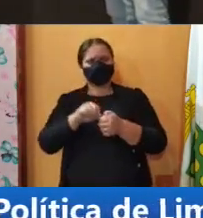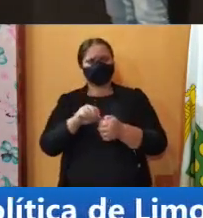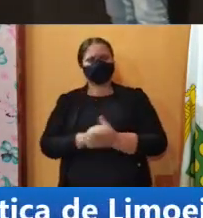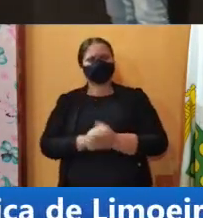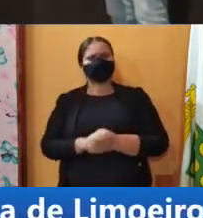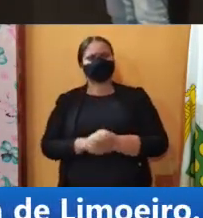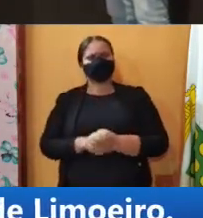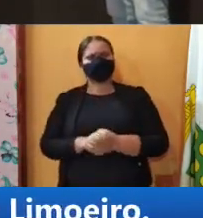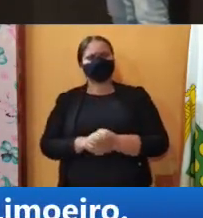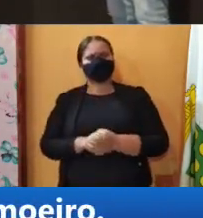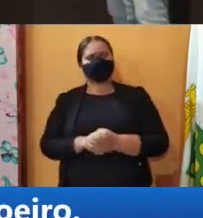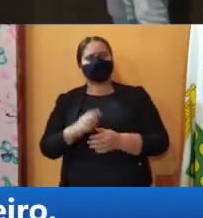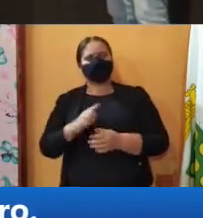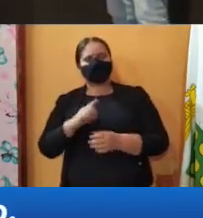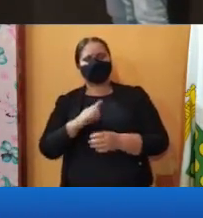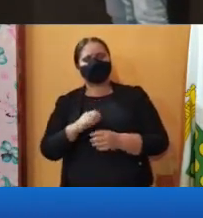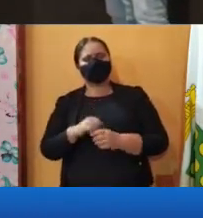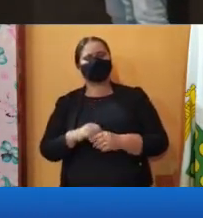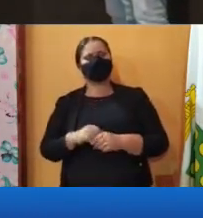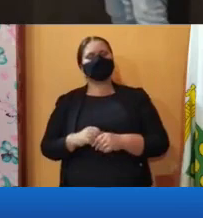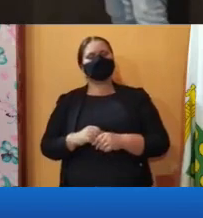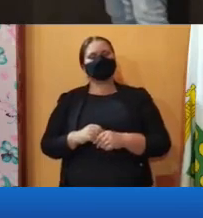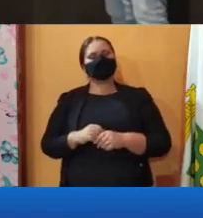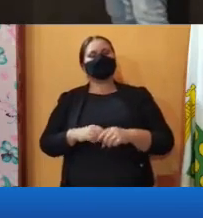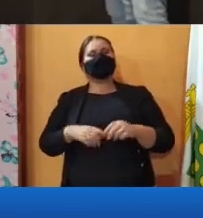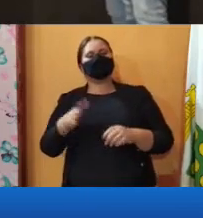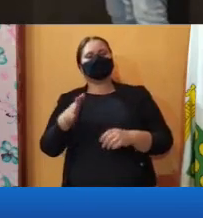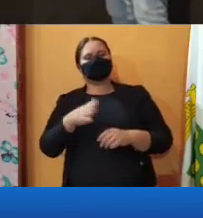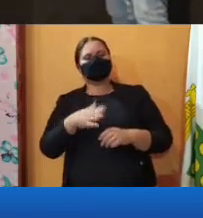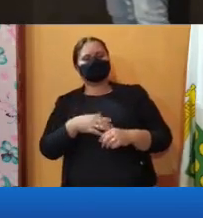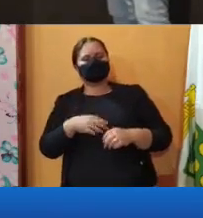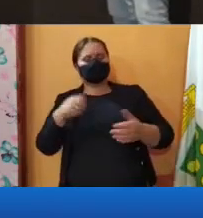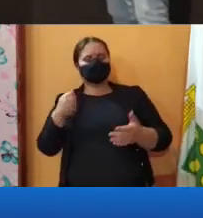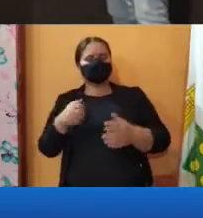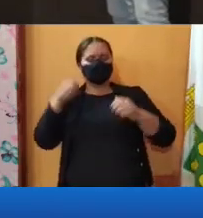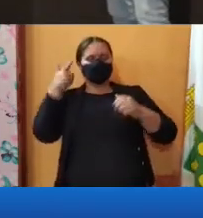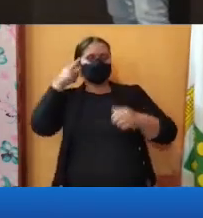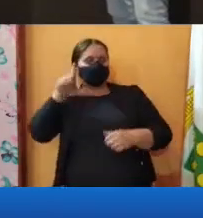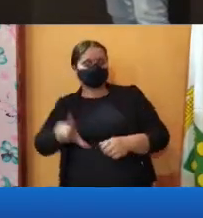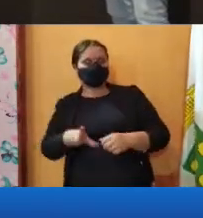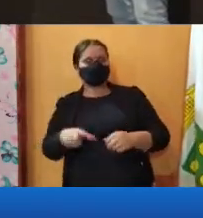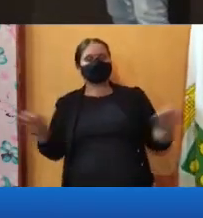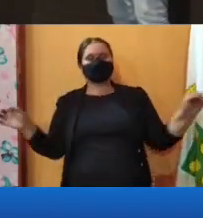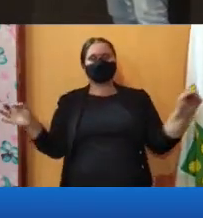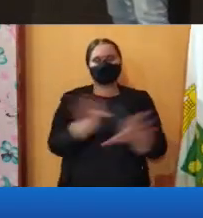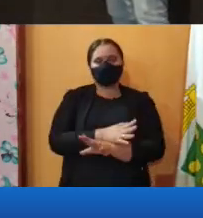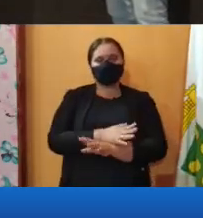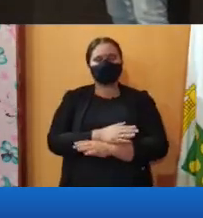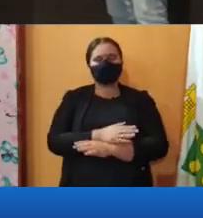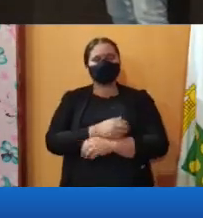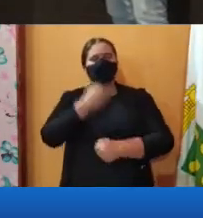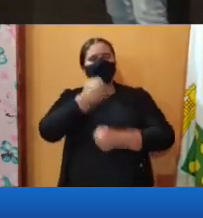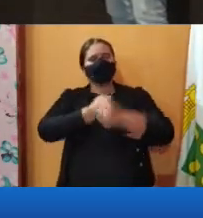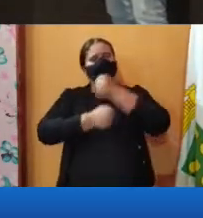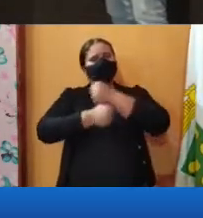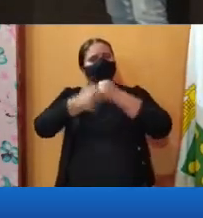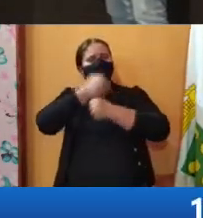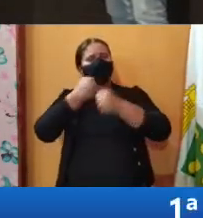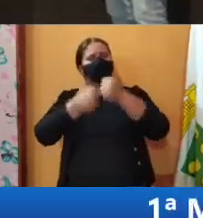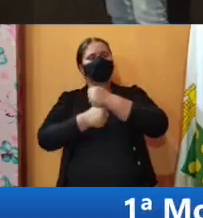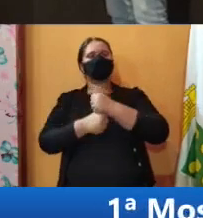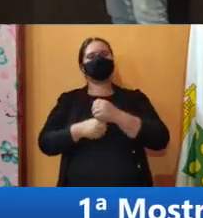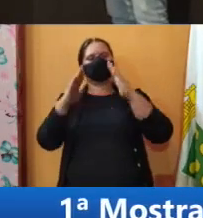CNPJ, enquanto gestão pública, para que a gente tenha definitivamente aquela obra concluída. Isso que está acontecendo aqui,